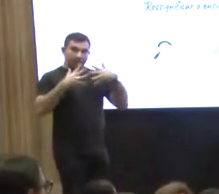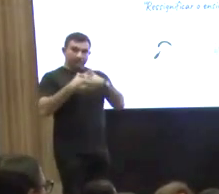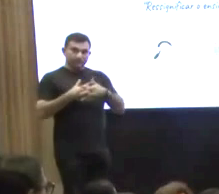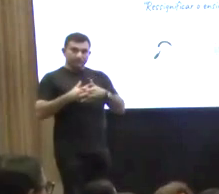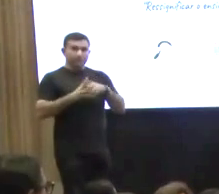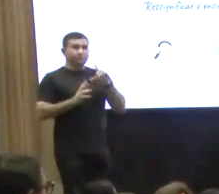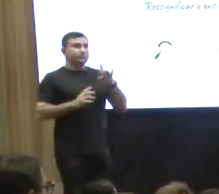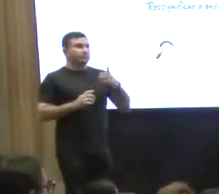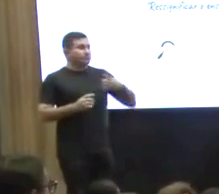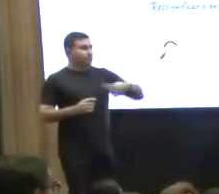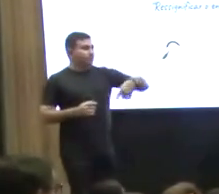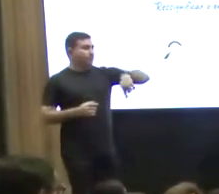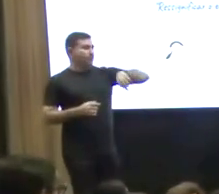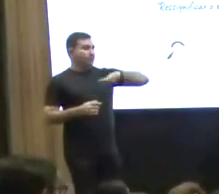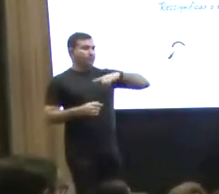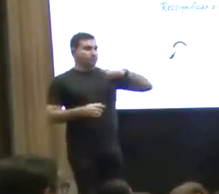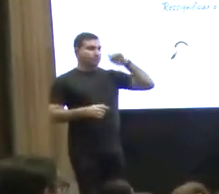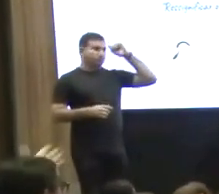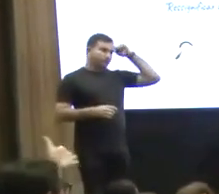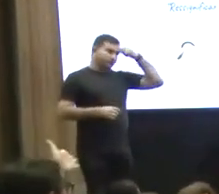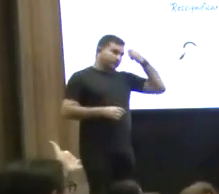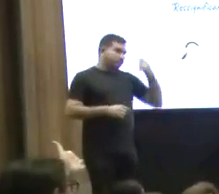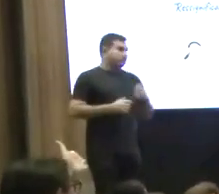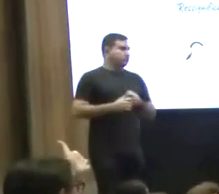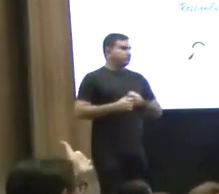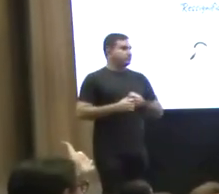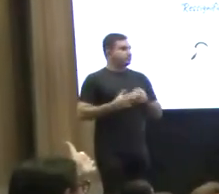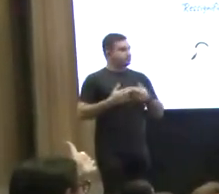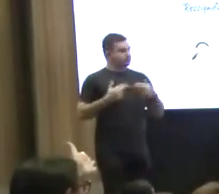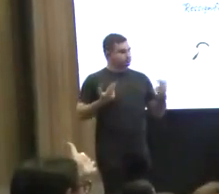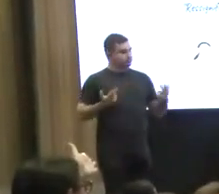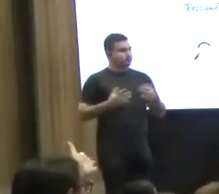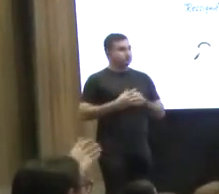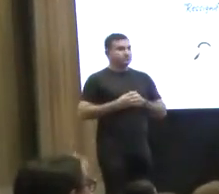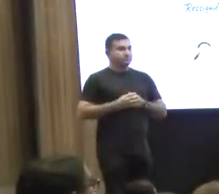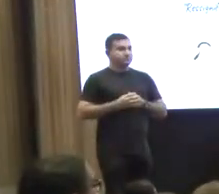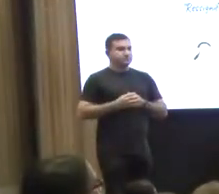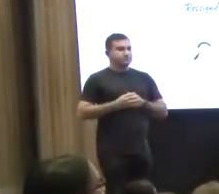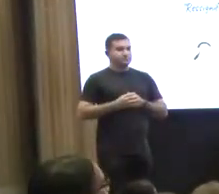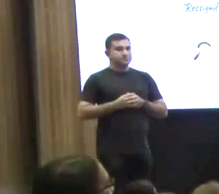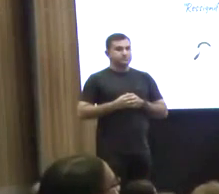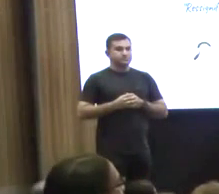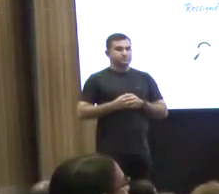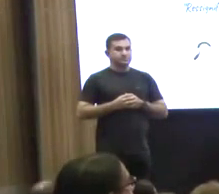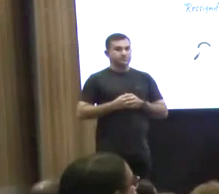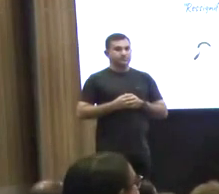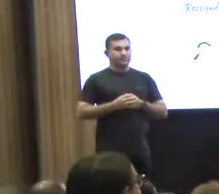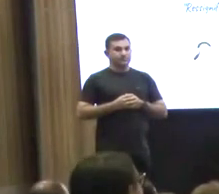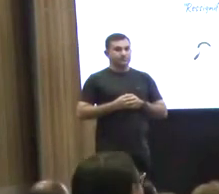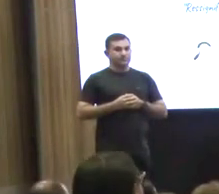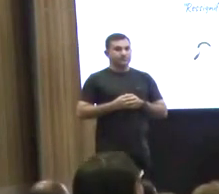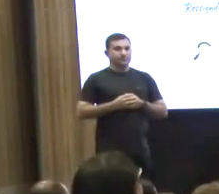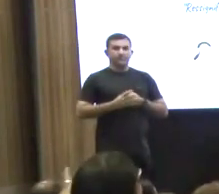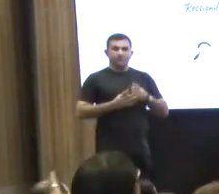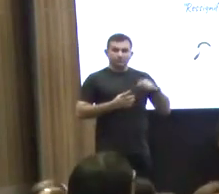Só nós, negros, você quebrou isso para mim hoje, é